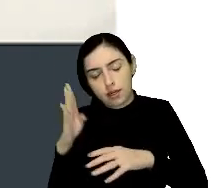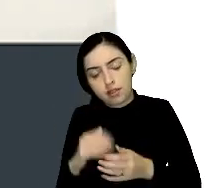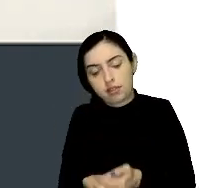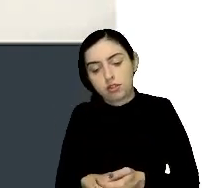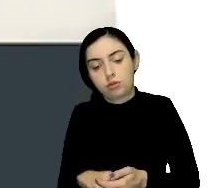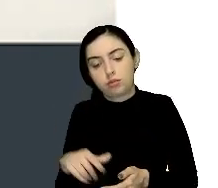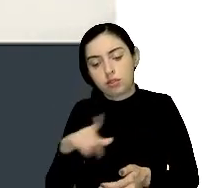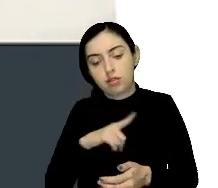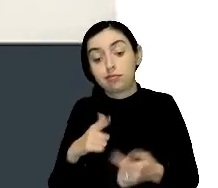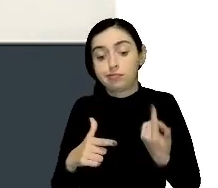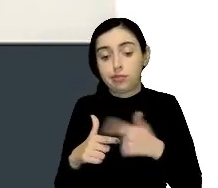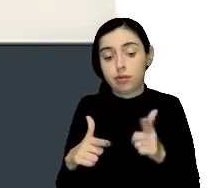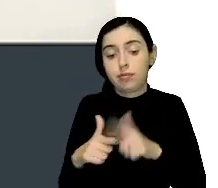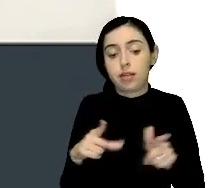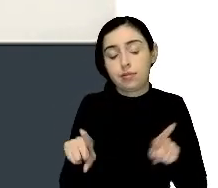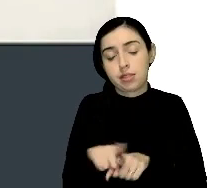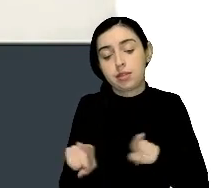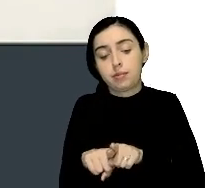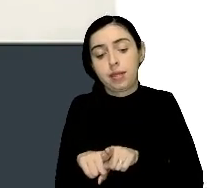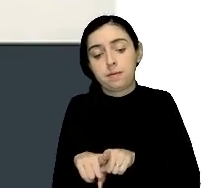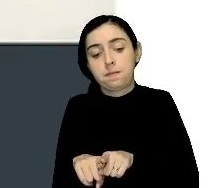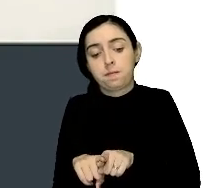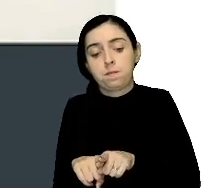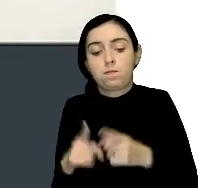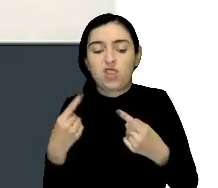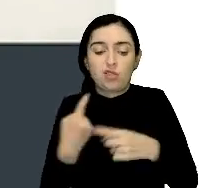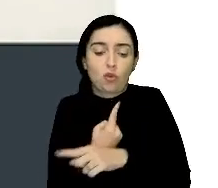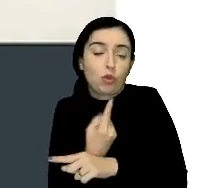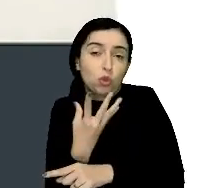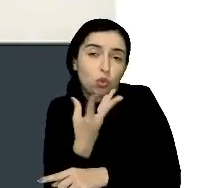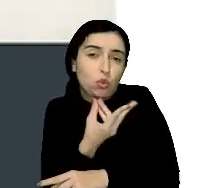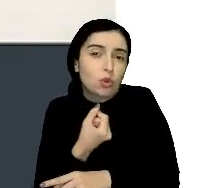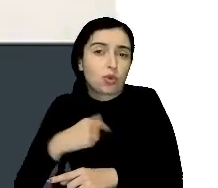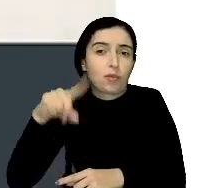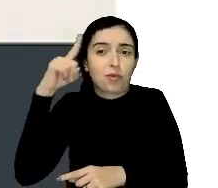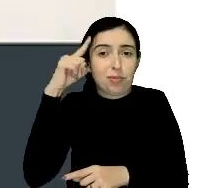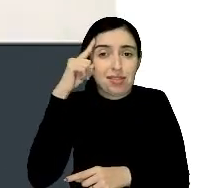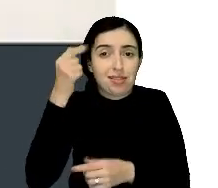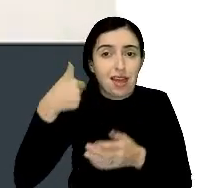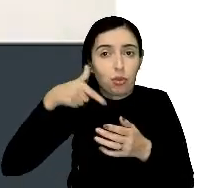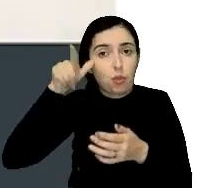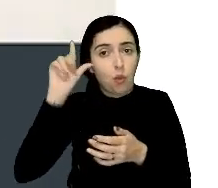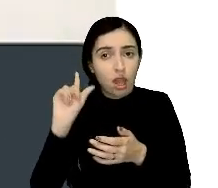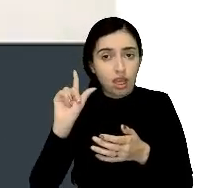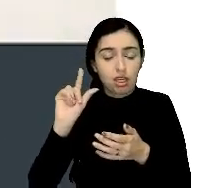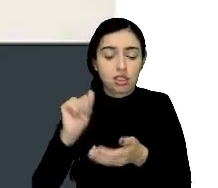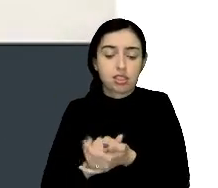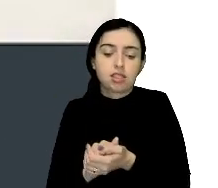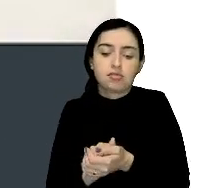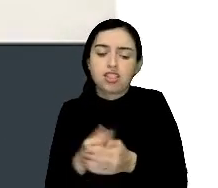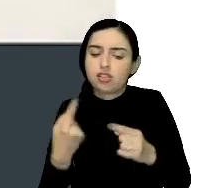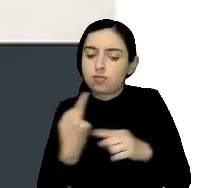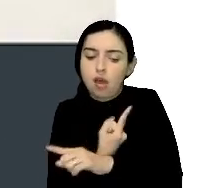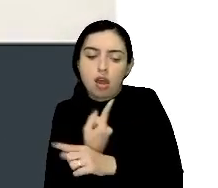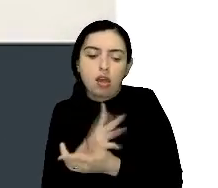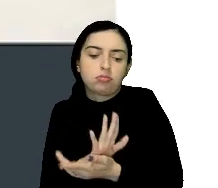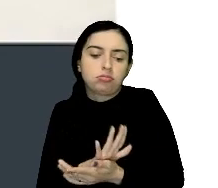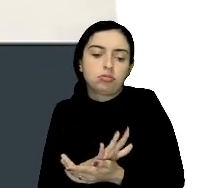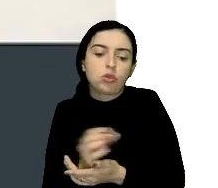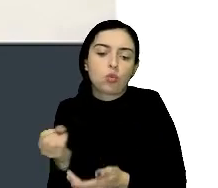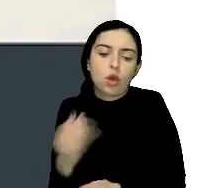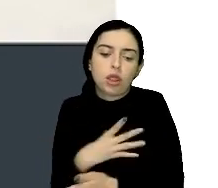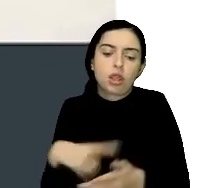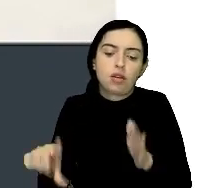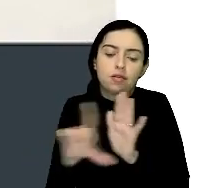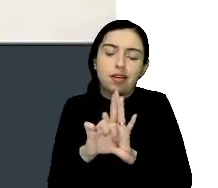alguns problemas, né? Ele é contrário a tudo que foi pensado antes, ele desvirtua o espírito da nova lei, né?